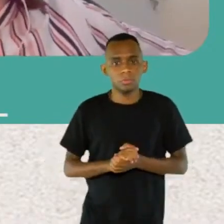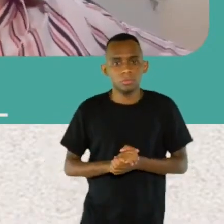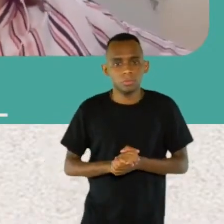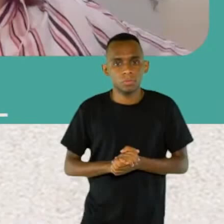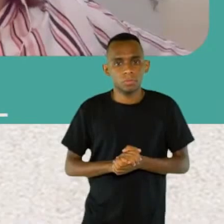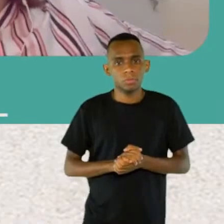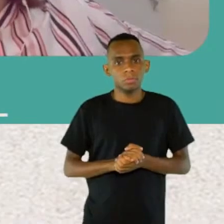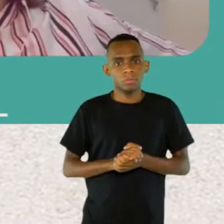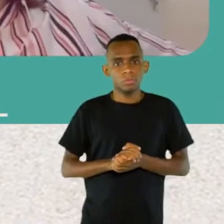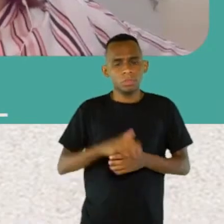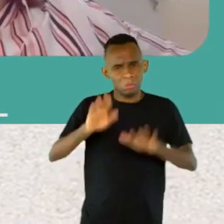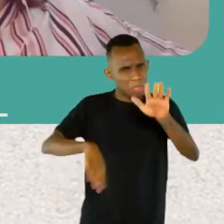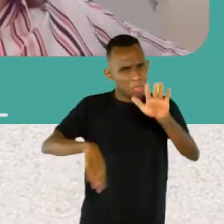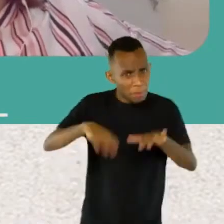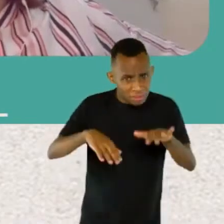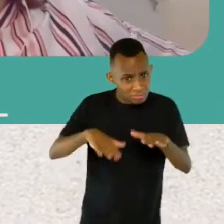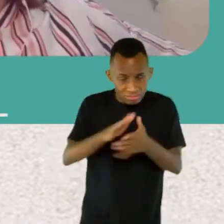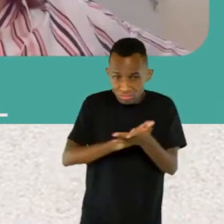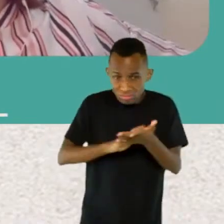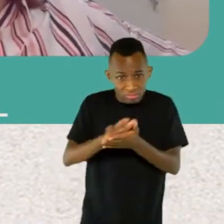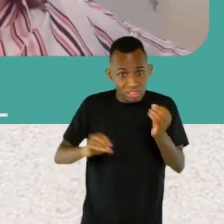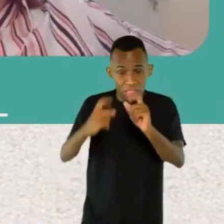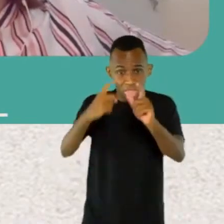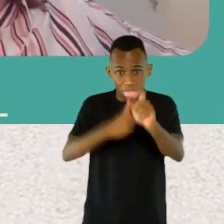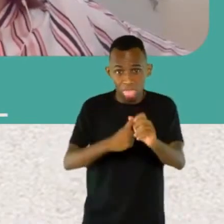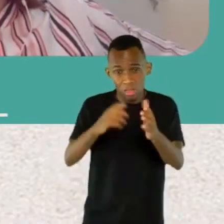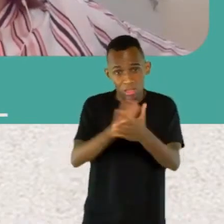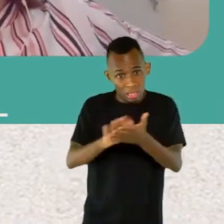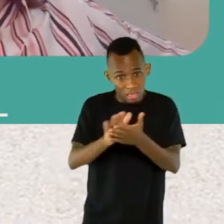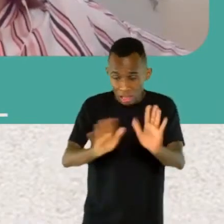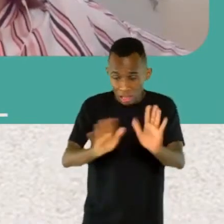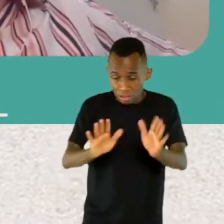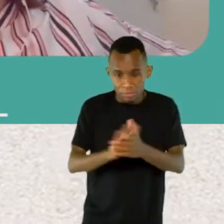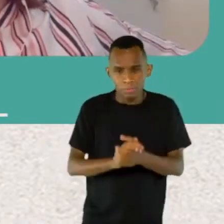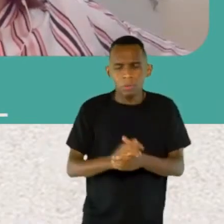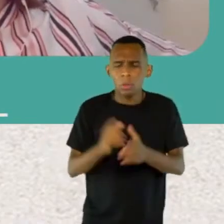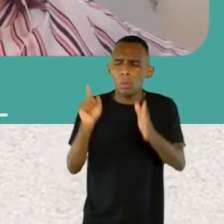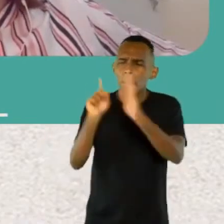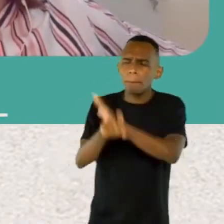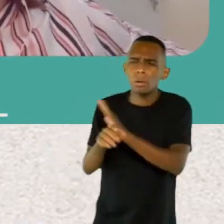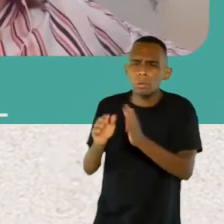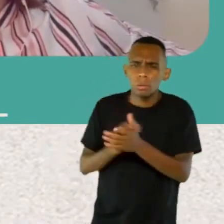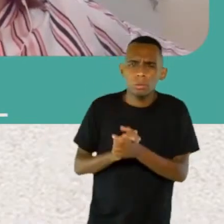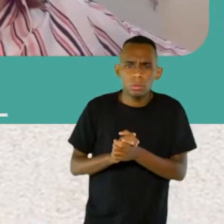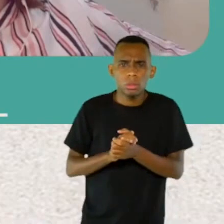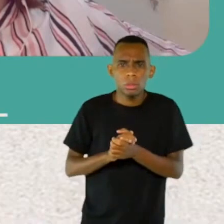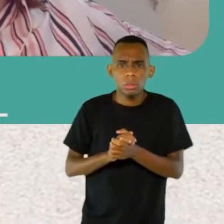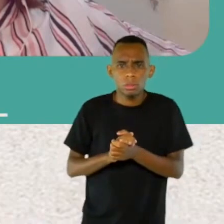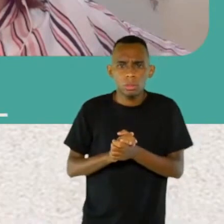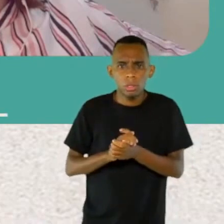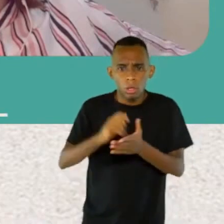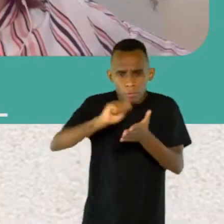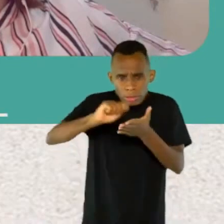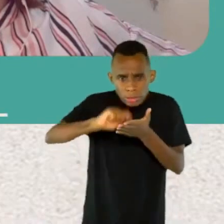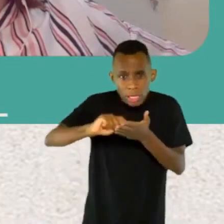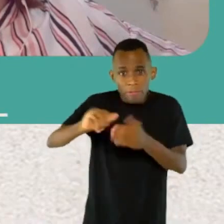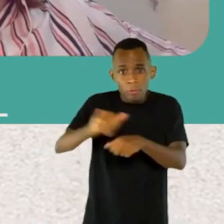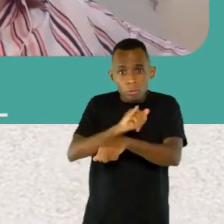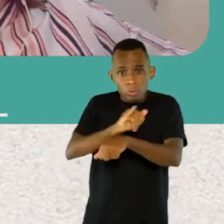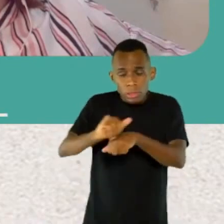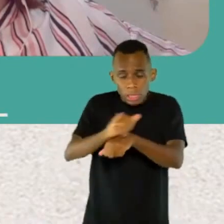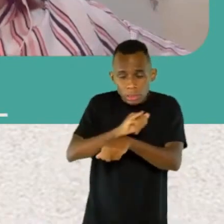nada, absolutamente disso. Perguntinha boba. Você escreve por música?